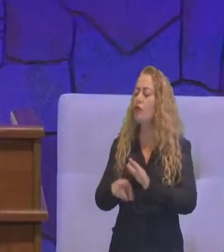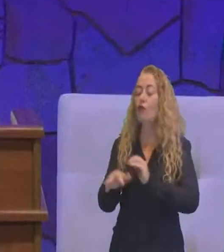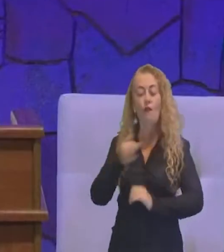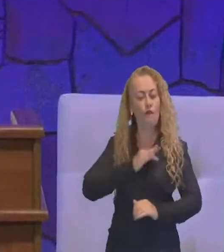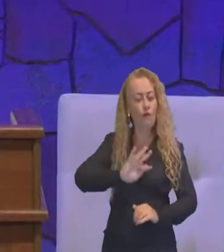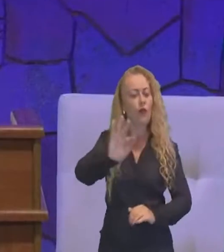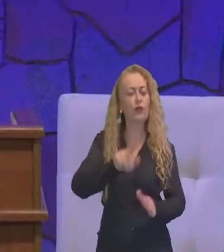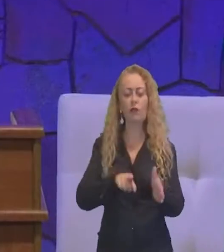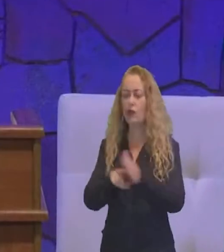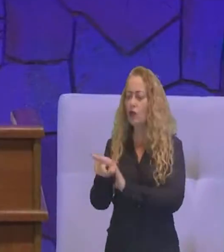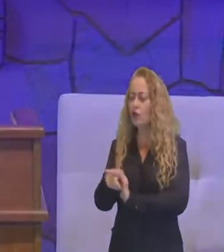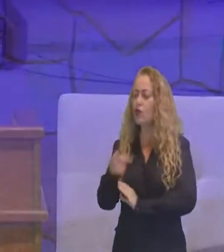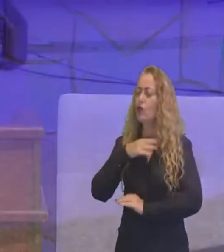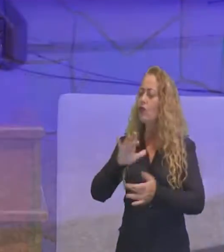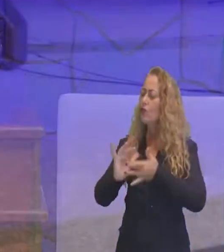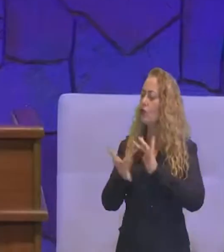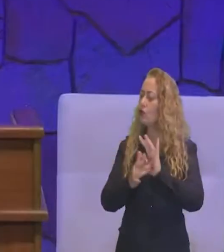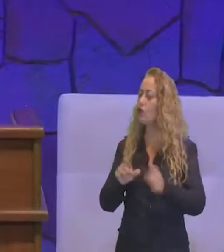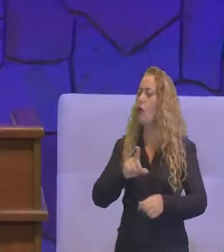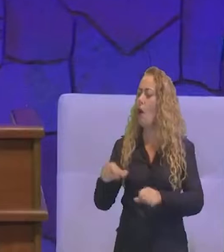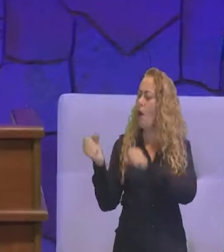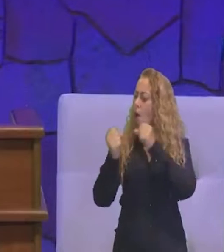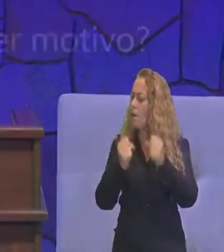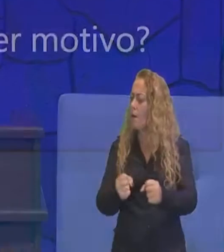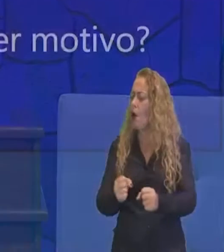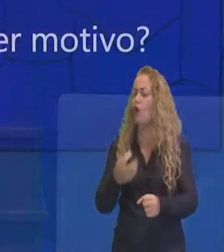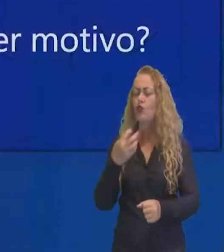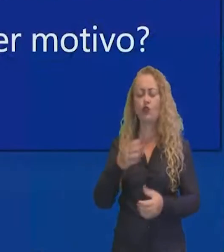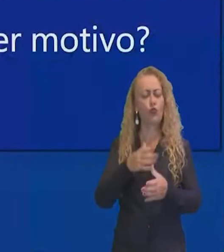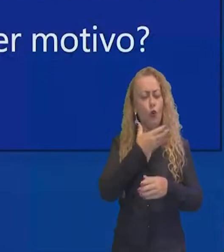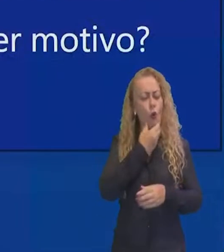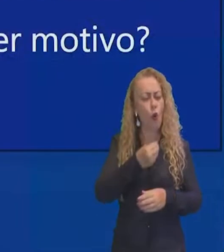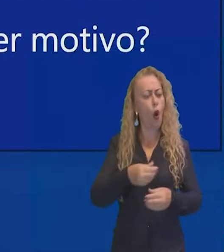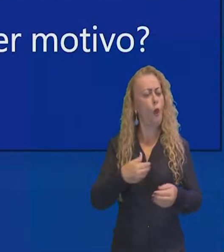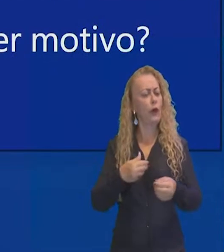homem repudiar a sua mulher por qualquer motivo?